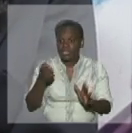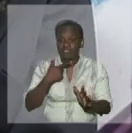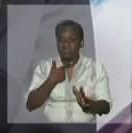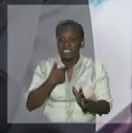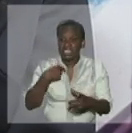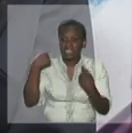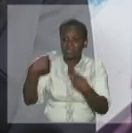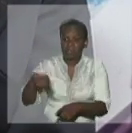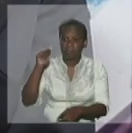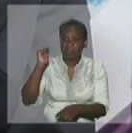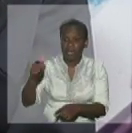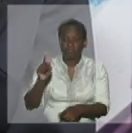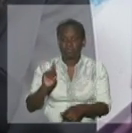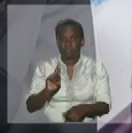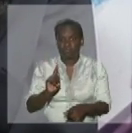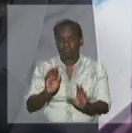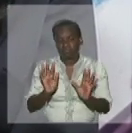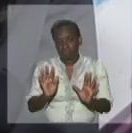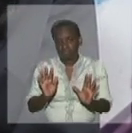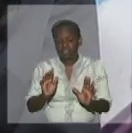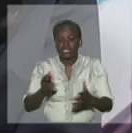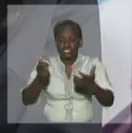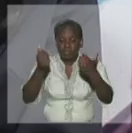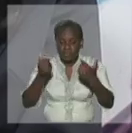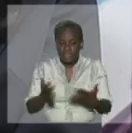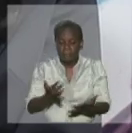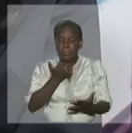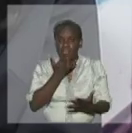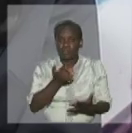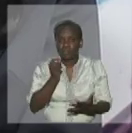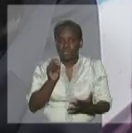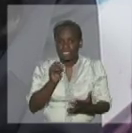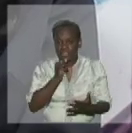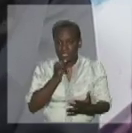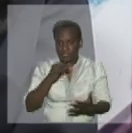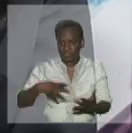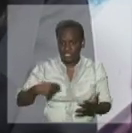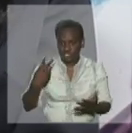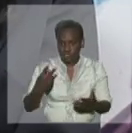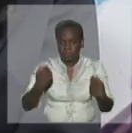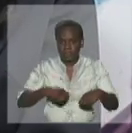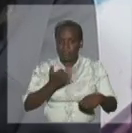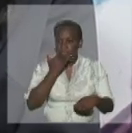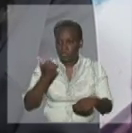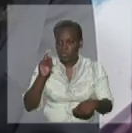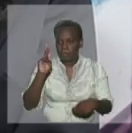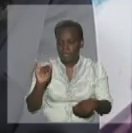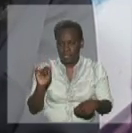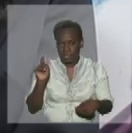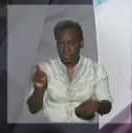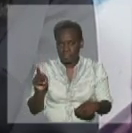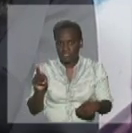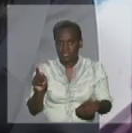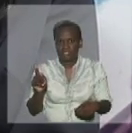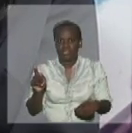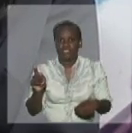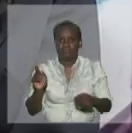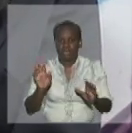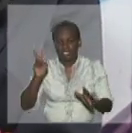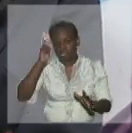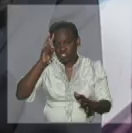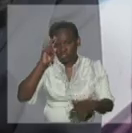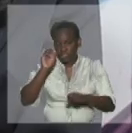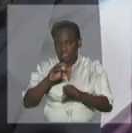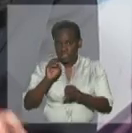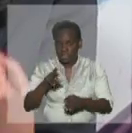você não desejar mal. Então, primeiro pelo conceito, né? Essas duas filhas aí precisavam perdoar esse pai. E aí,